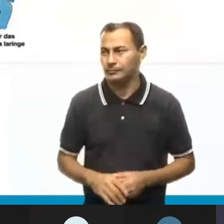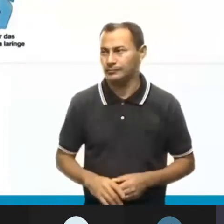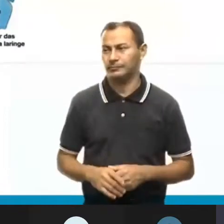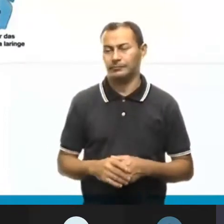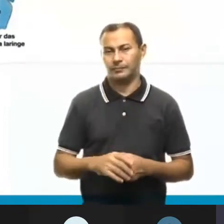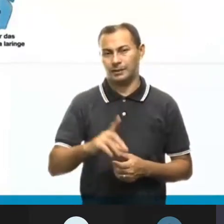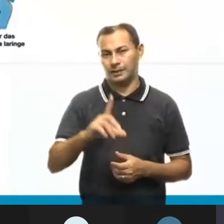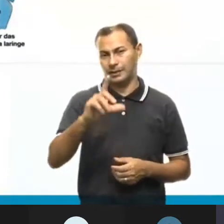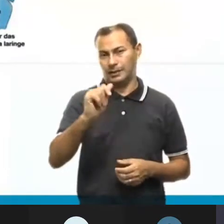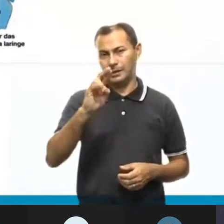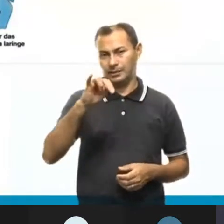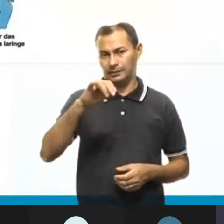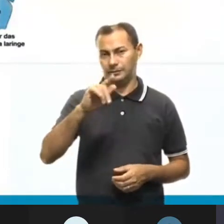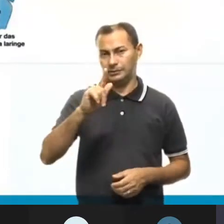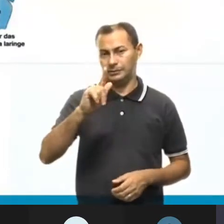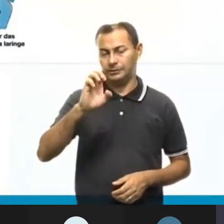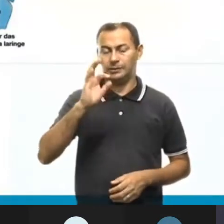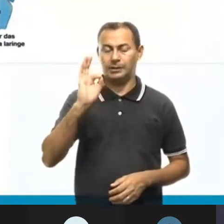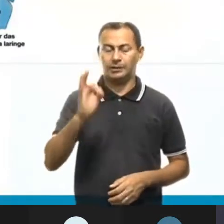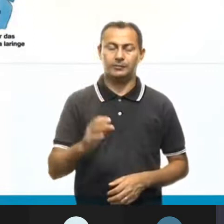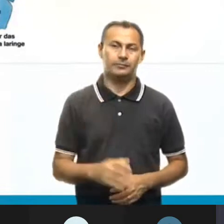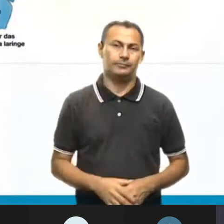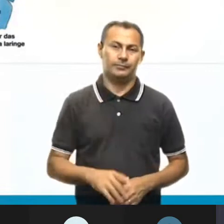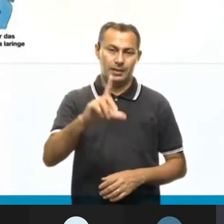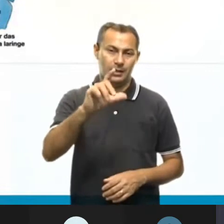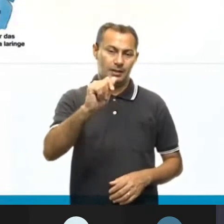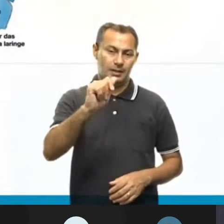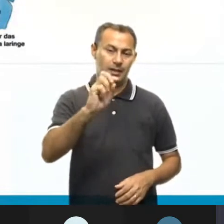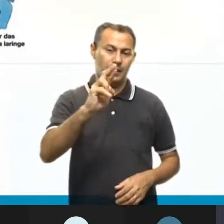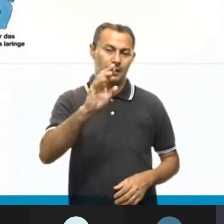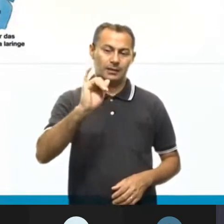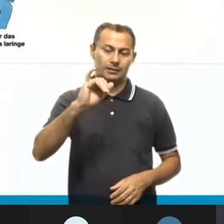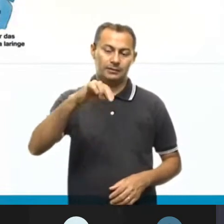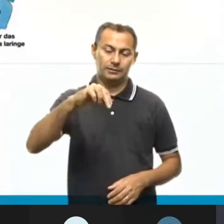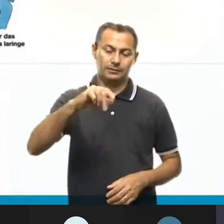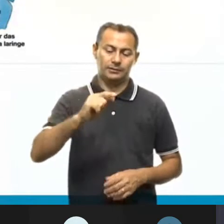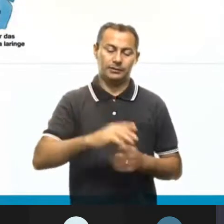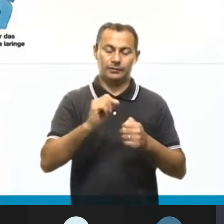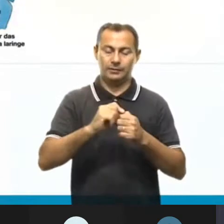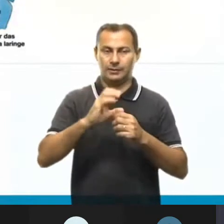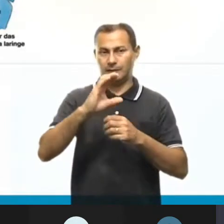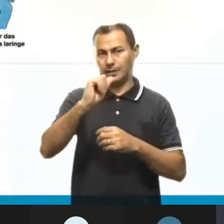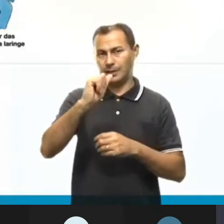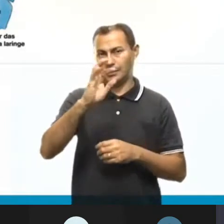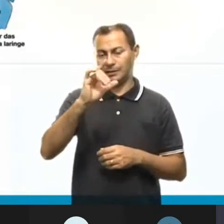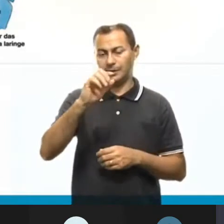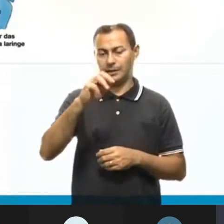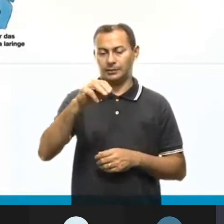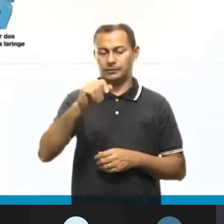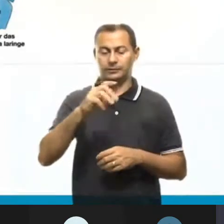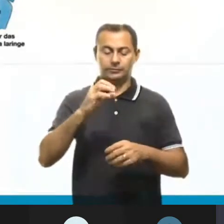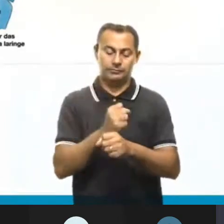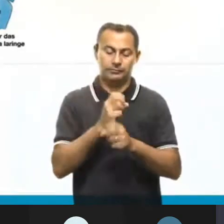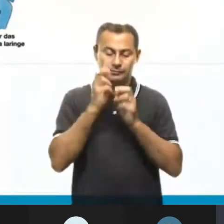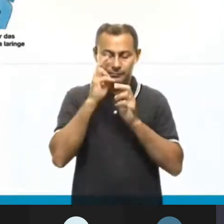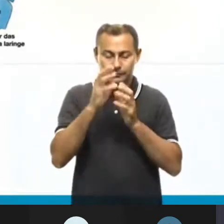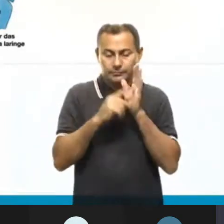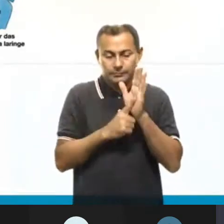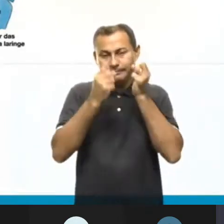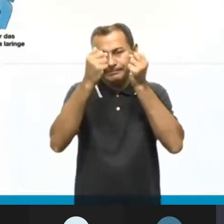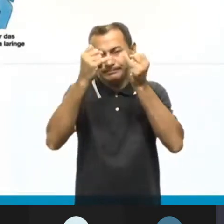aí a laringe. Ok? Então, a laringe é formada por essas cartilagens, são as principais que nós vamos,